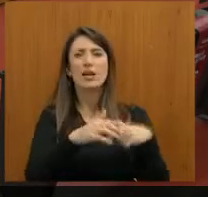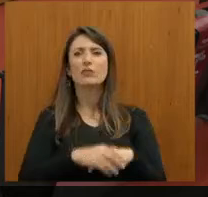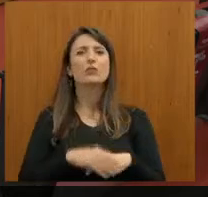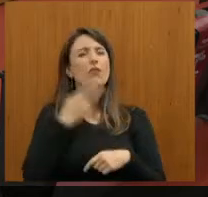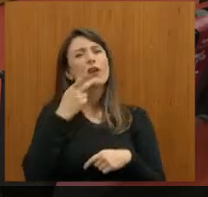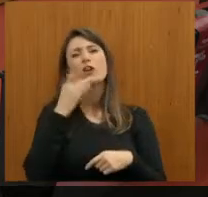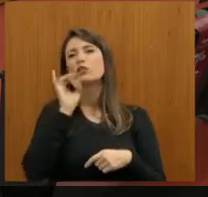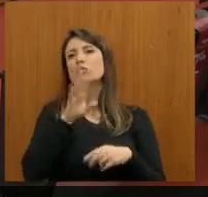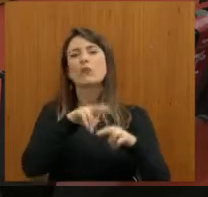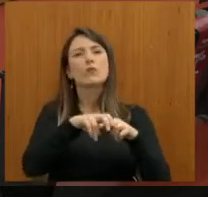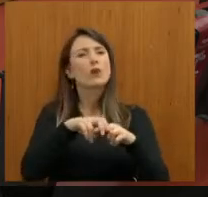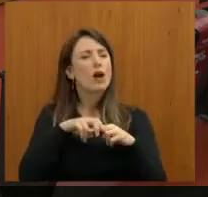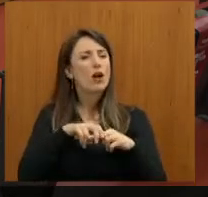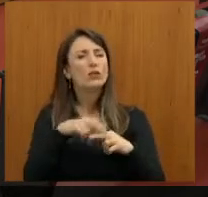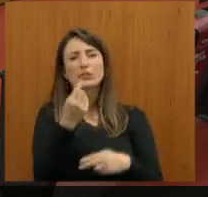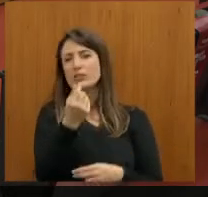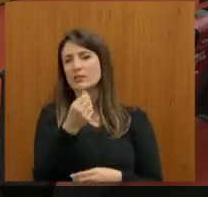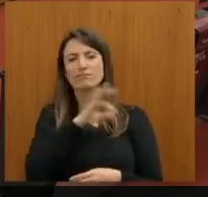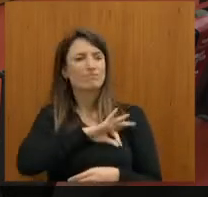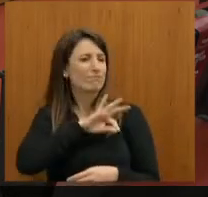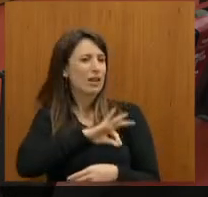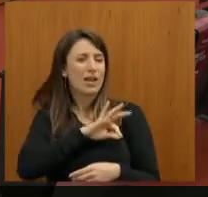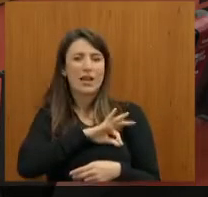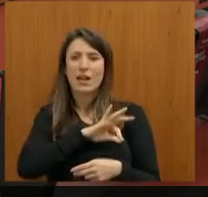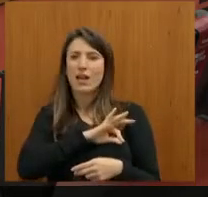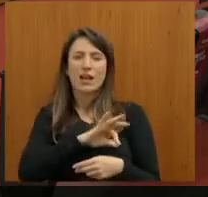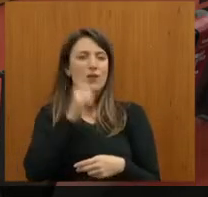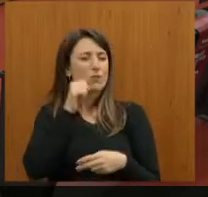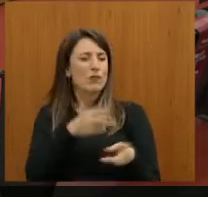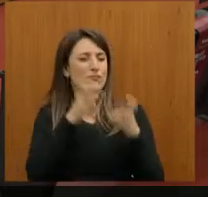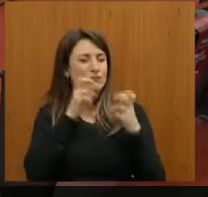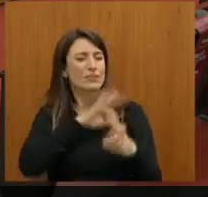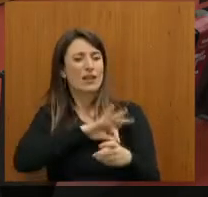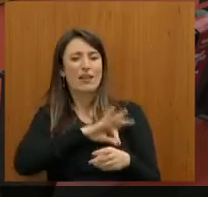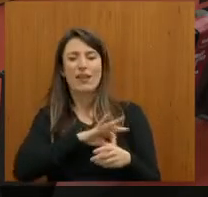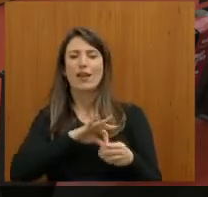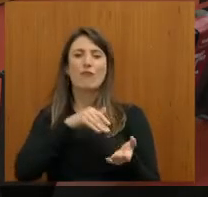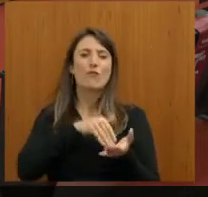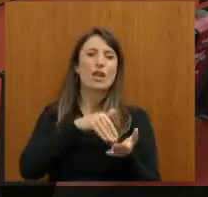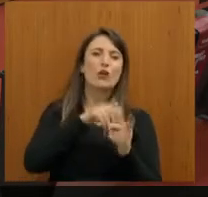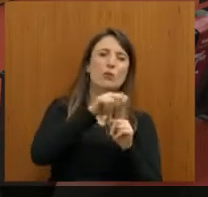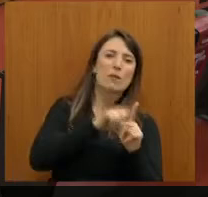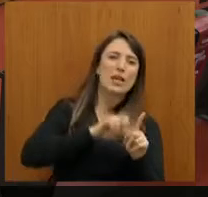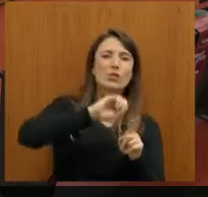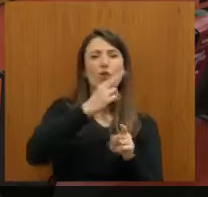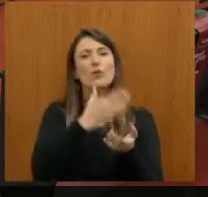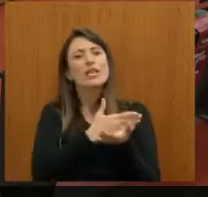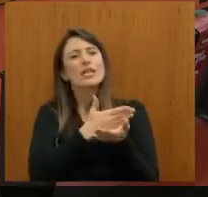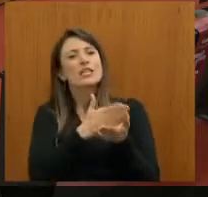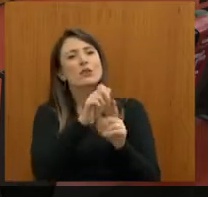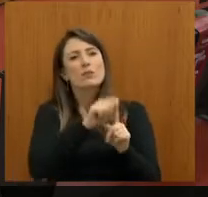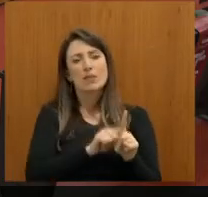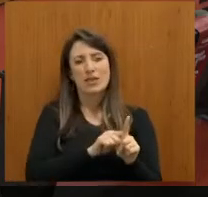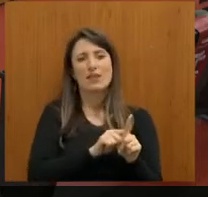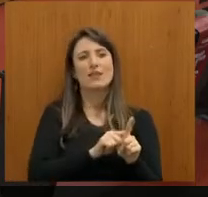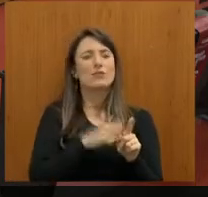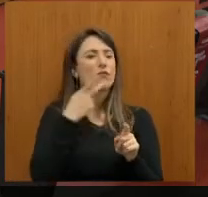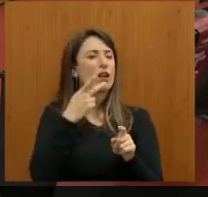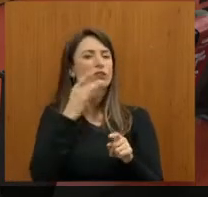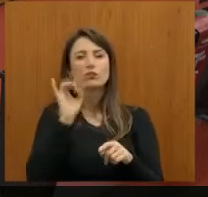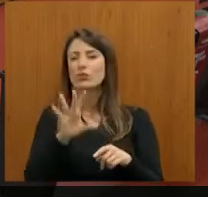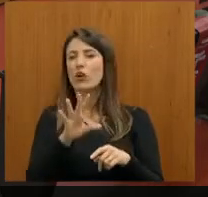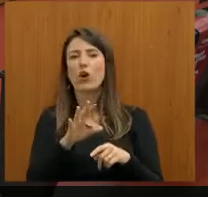da grana que se recebe no final no começo do mês referente a um salário né Há muitos salários os valores